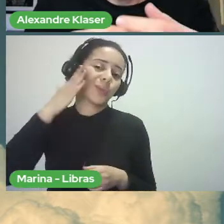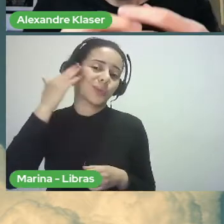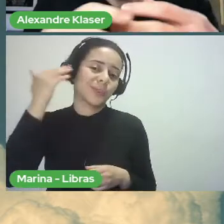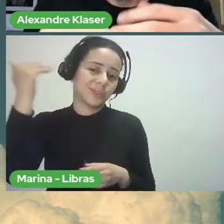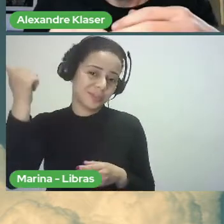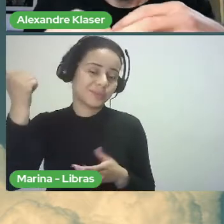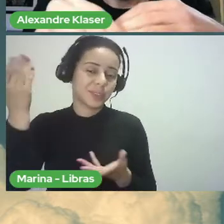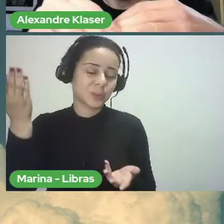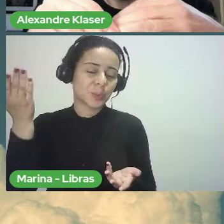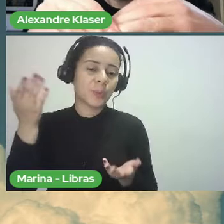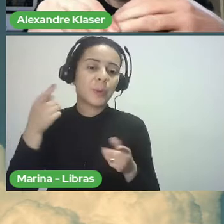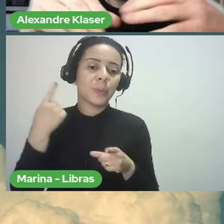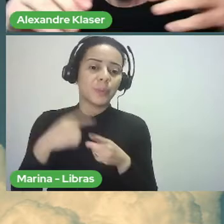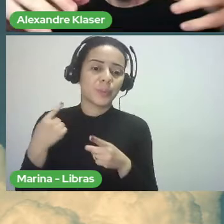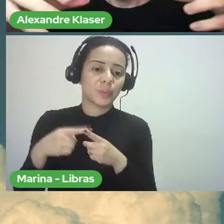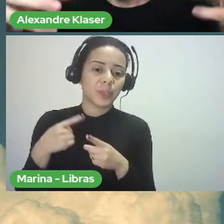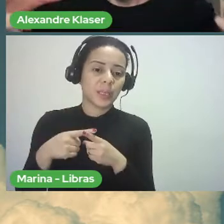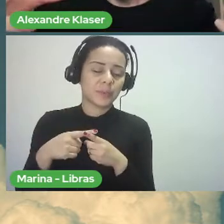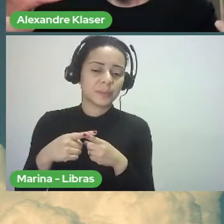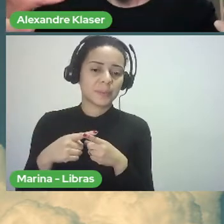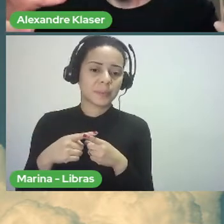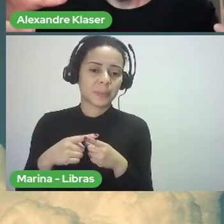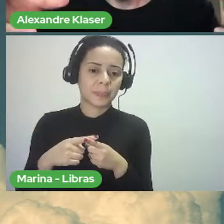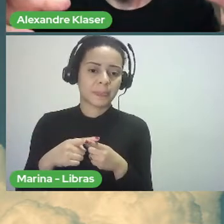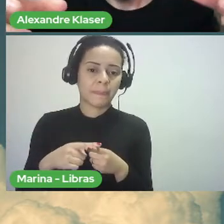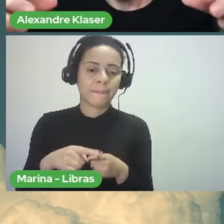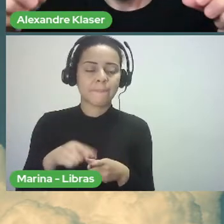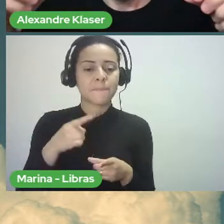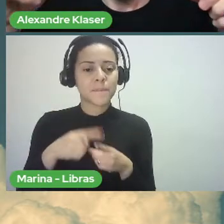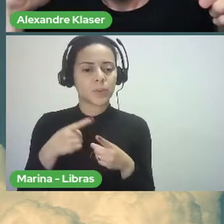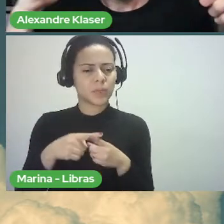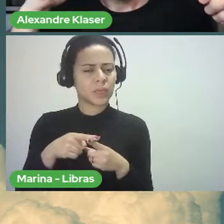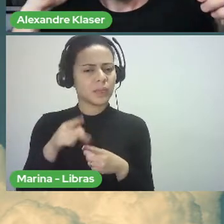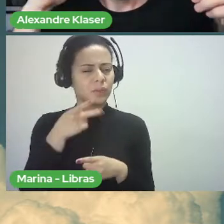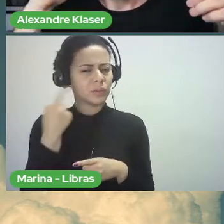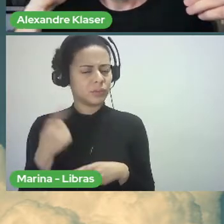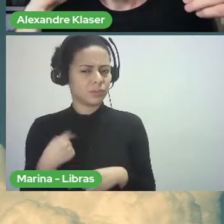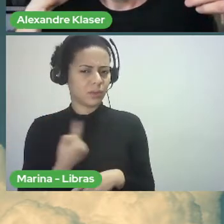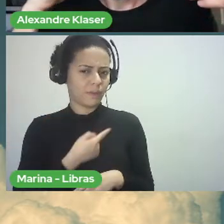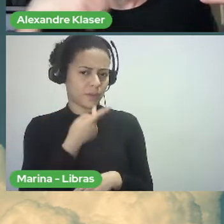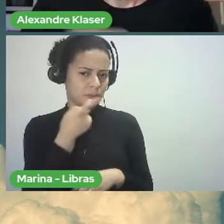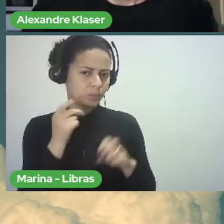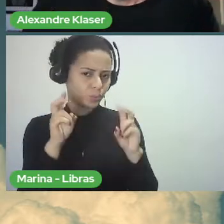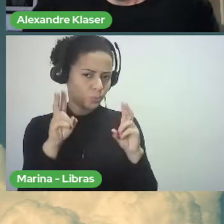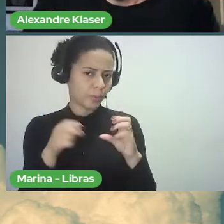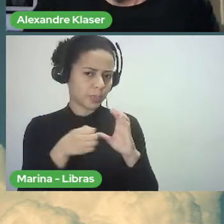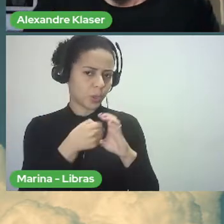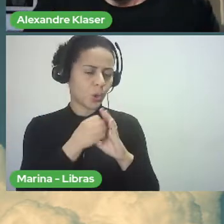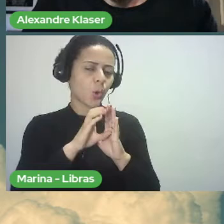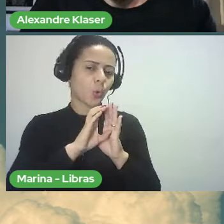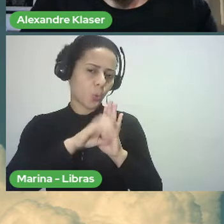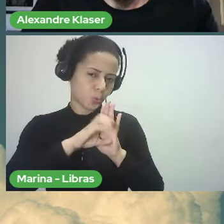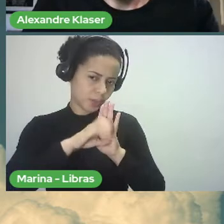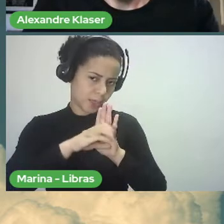pelo seguinte, porque quando a gente fala desse conceito, a gente fala que basicamente a minha maneira de priorizar projetos, a minha maneira